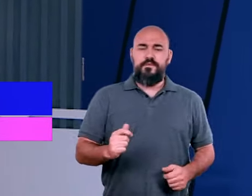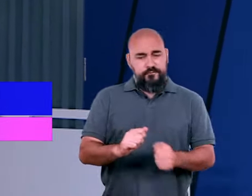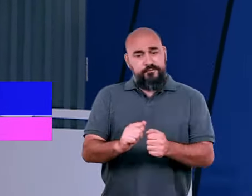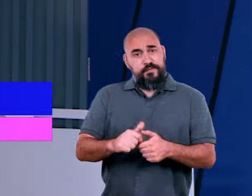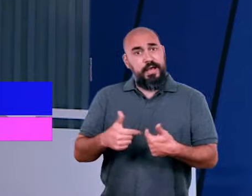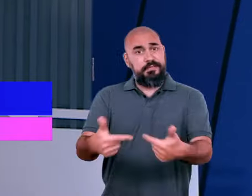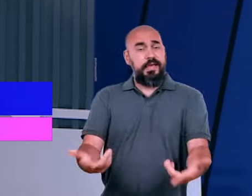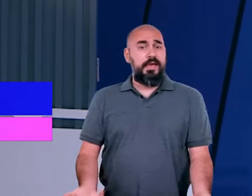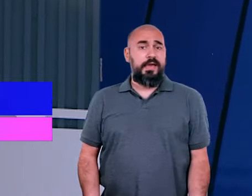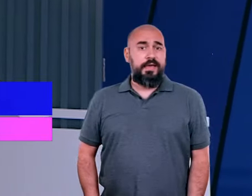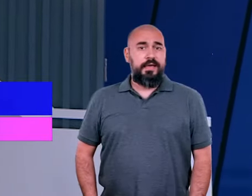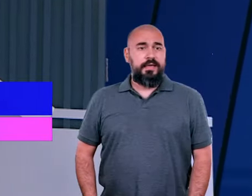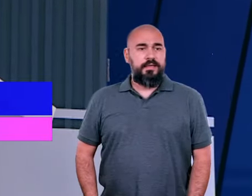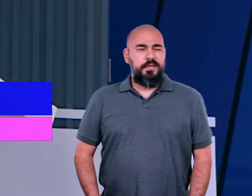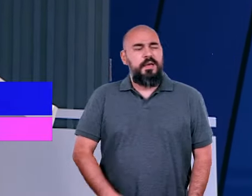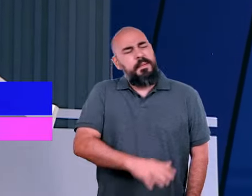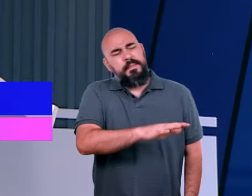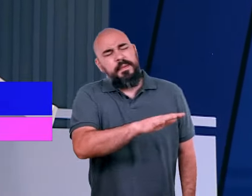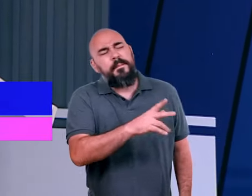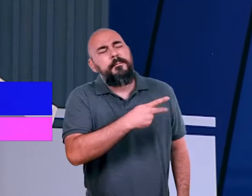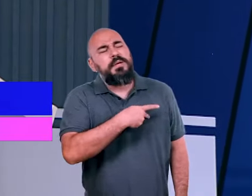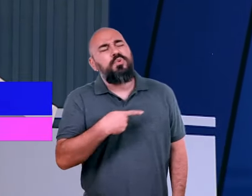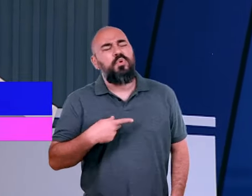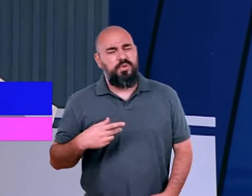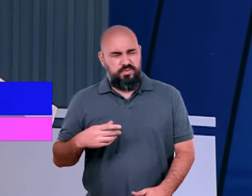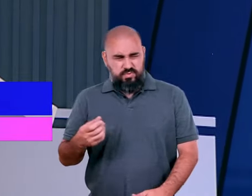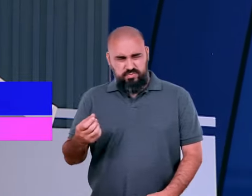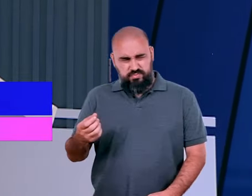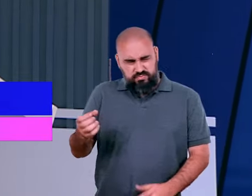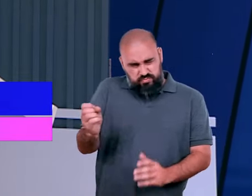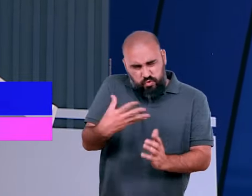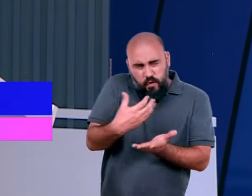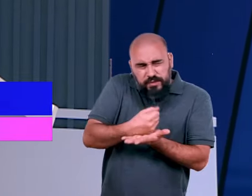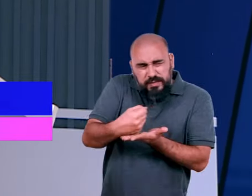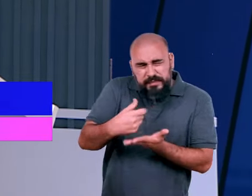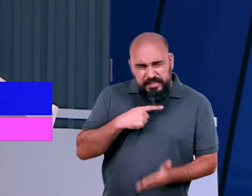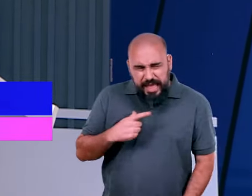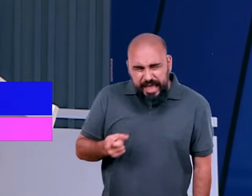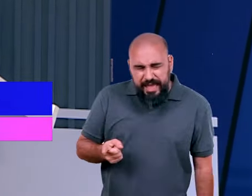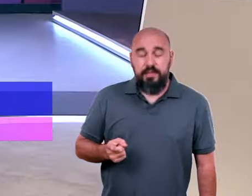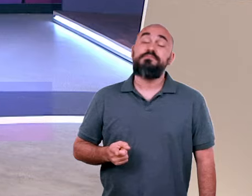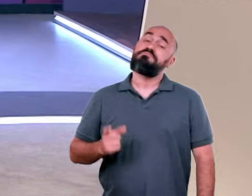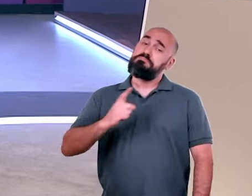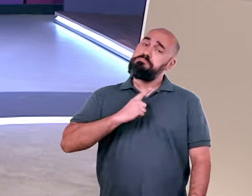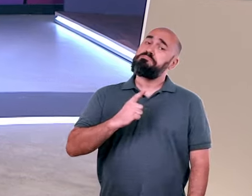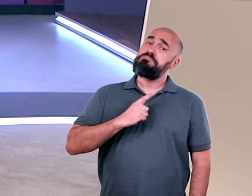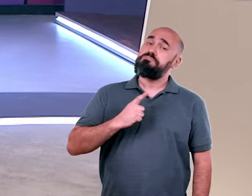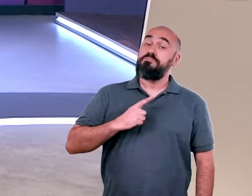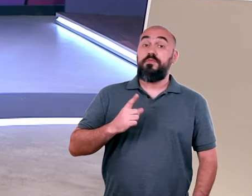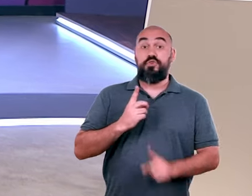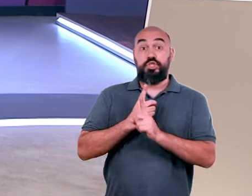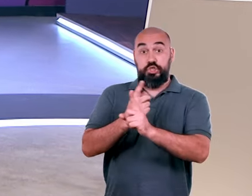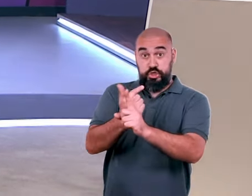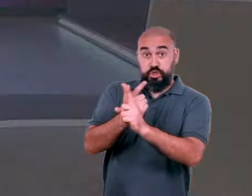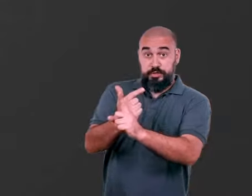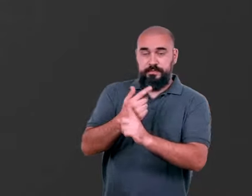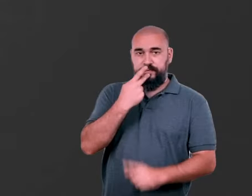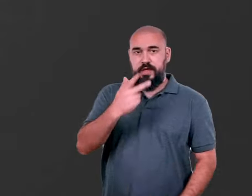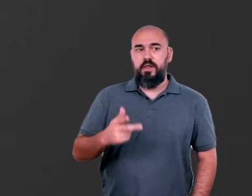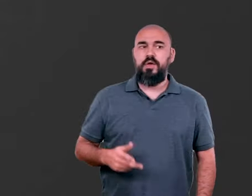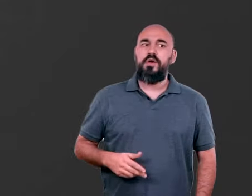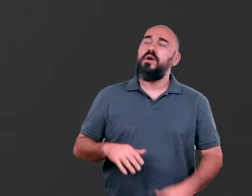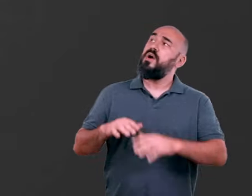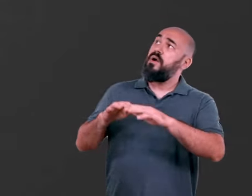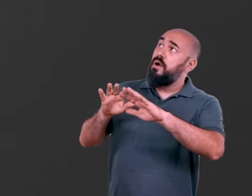dizer assim, pastor, e no Novo Testamento tem alguma coisa? Tem. Os discípulos, eles têm um momento que diz assim, olha,